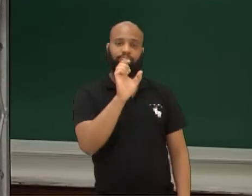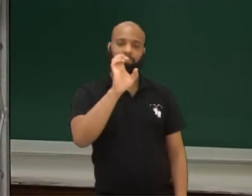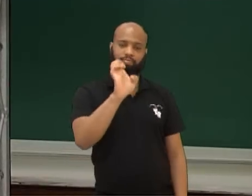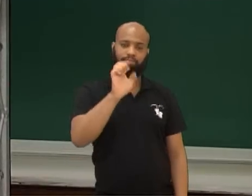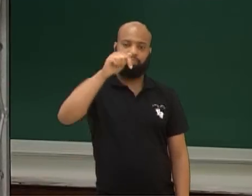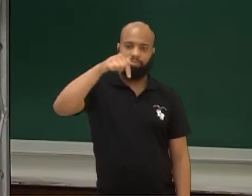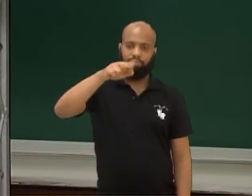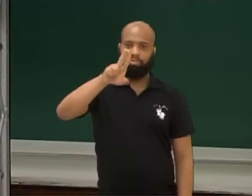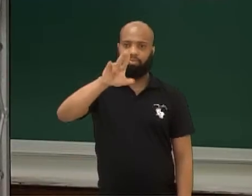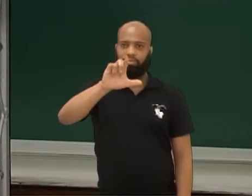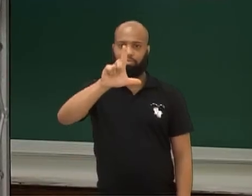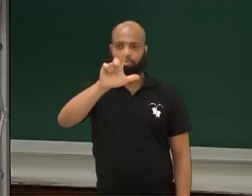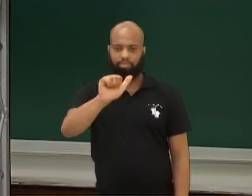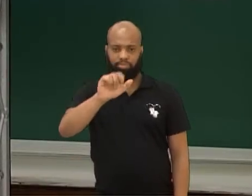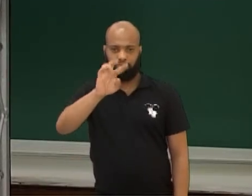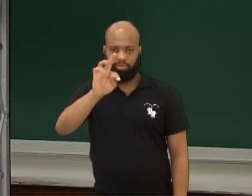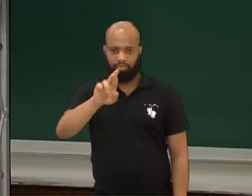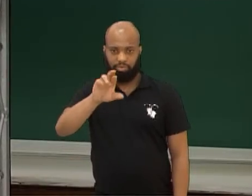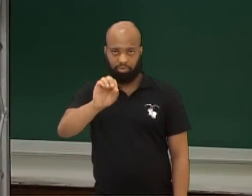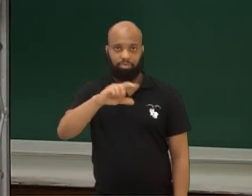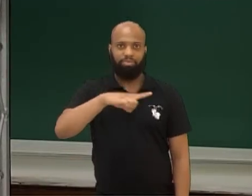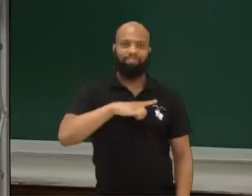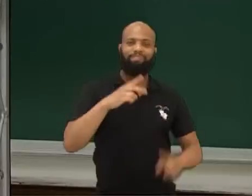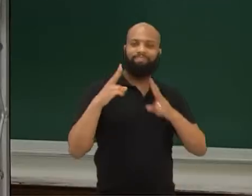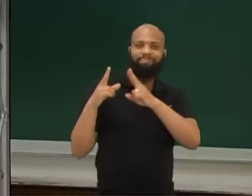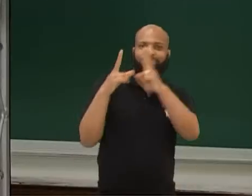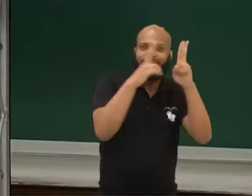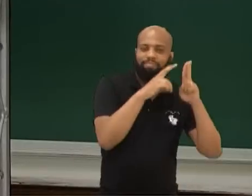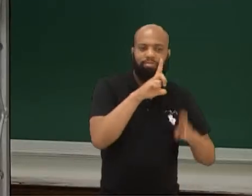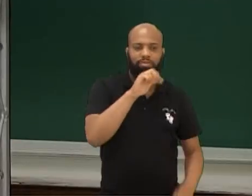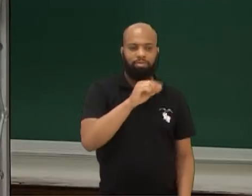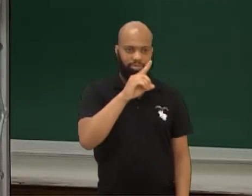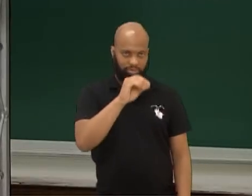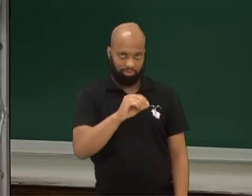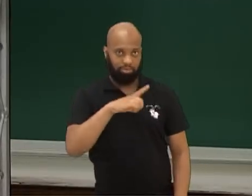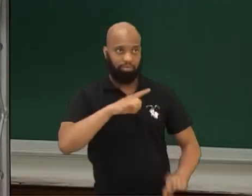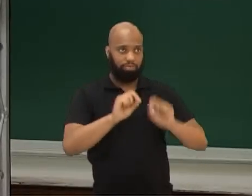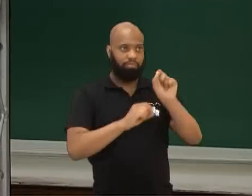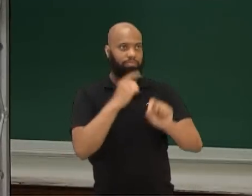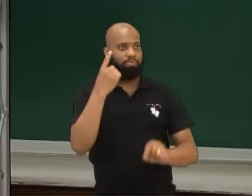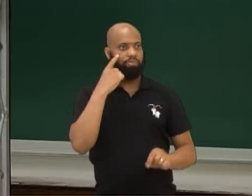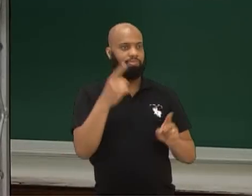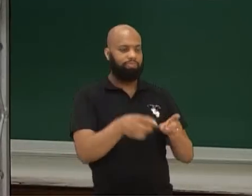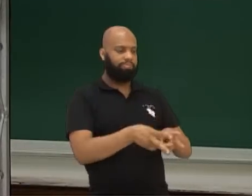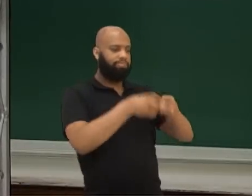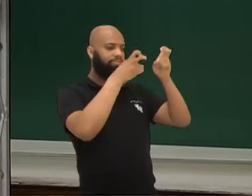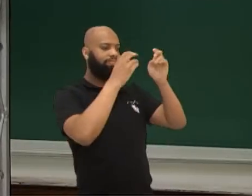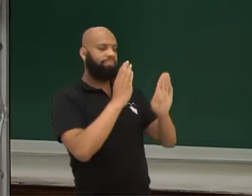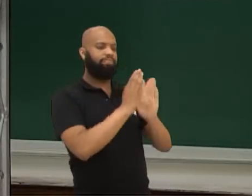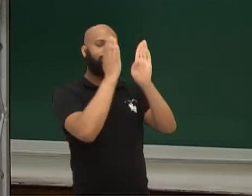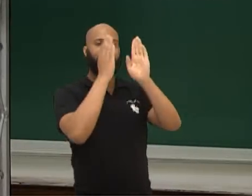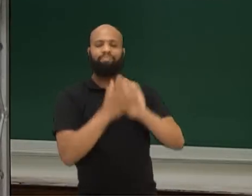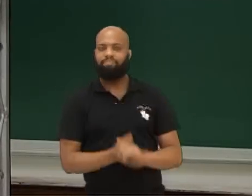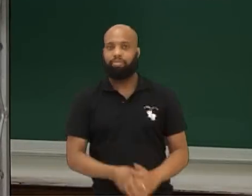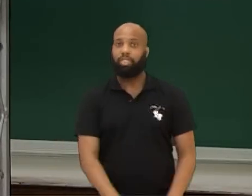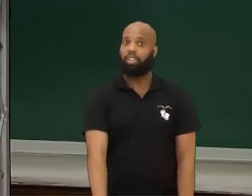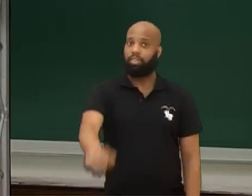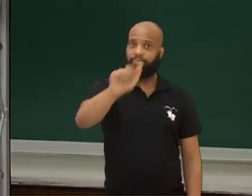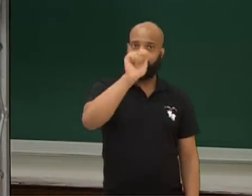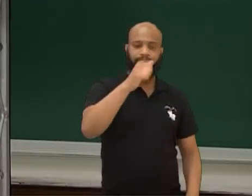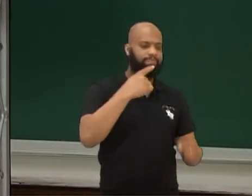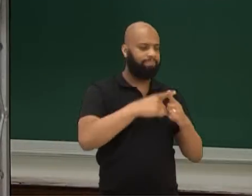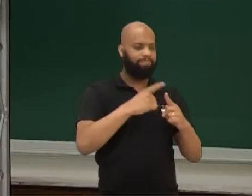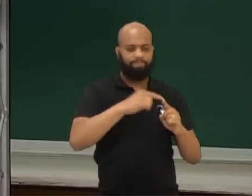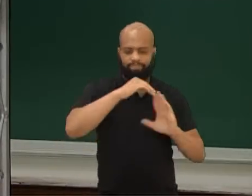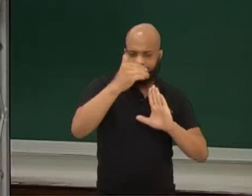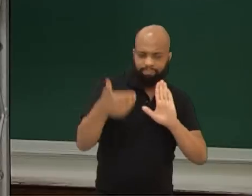lados. Pelos nossos desenhos que nós tínhamos do triângulo, então, eu associei que é esse aqui. Porque esse aqui cumpre